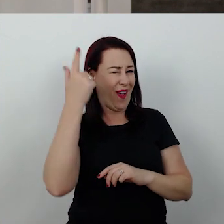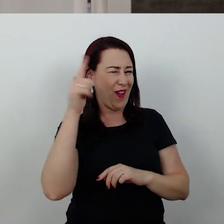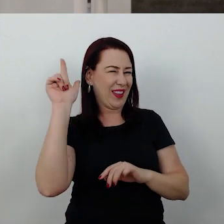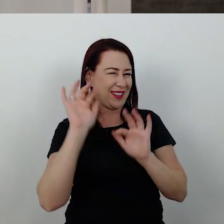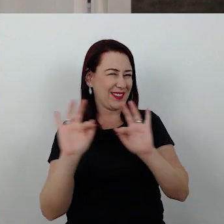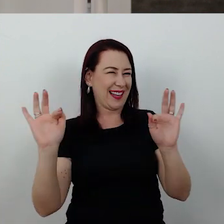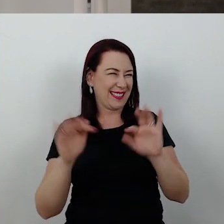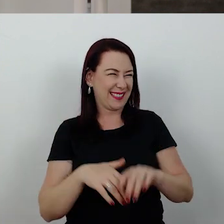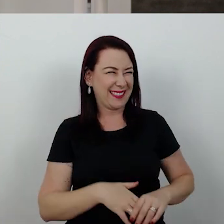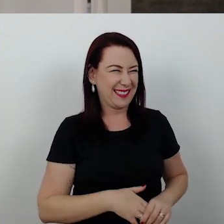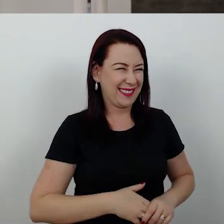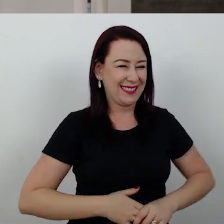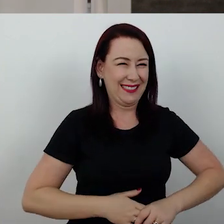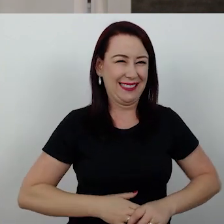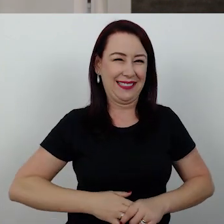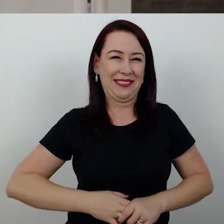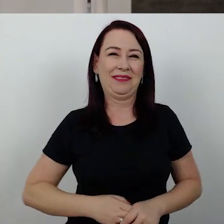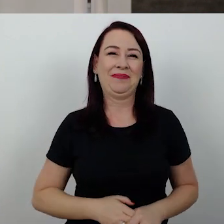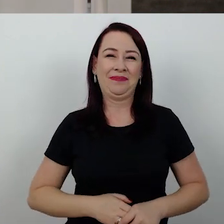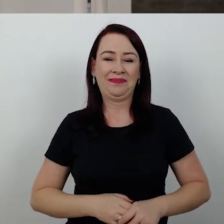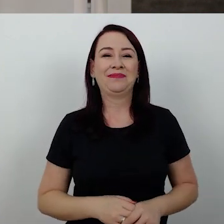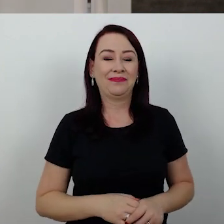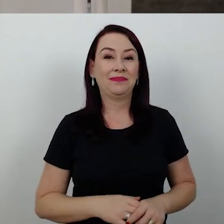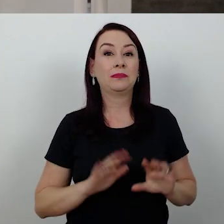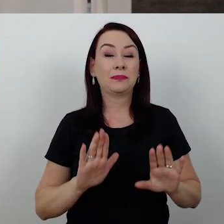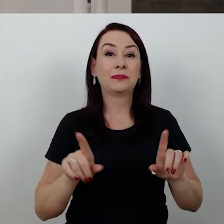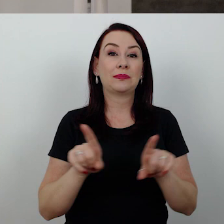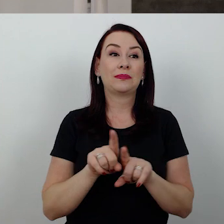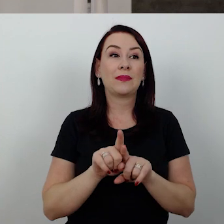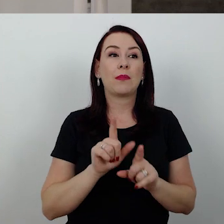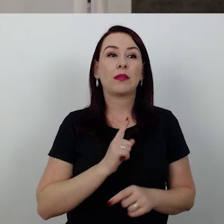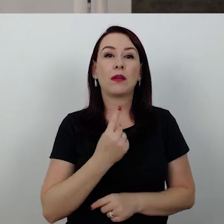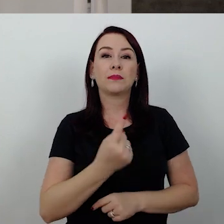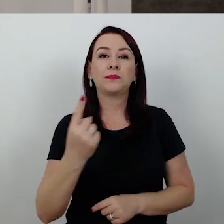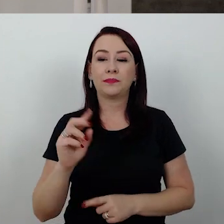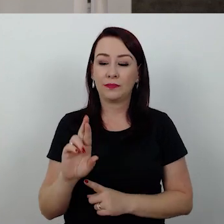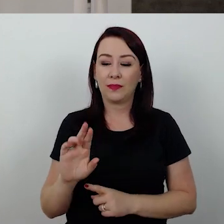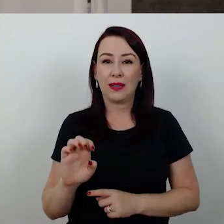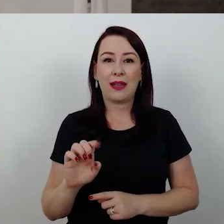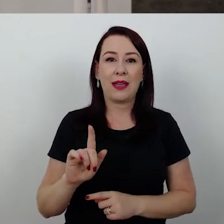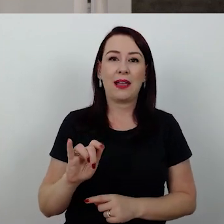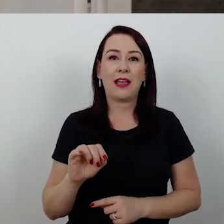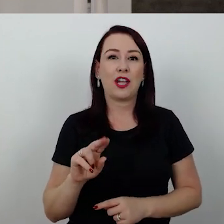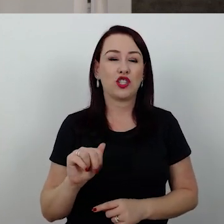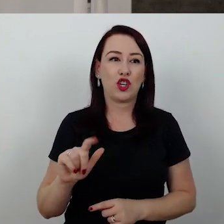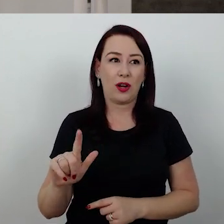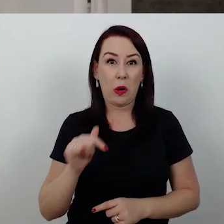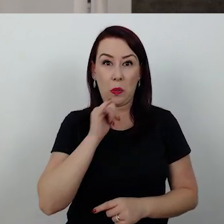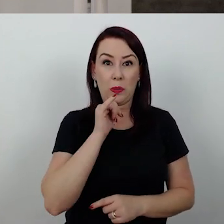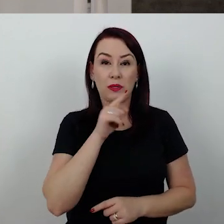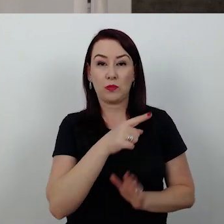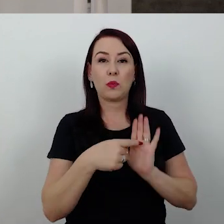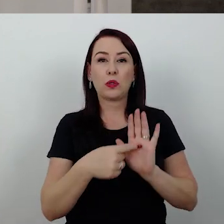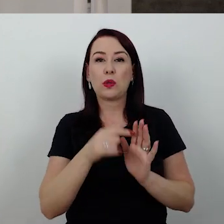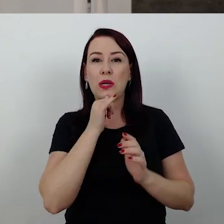vendo? É muito rápido. Uma questão importante também do efeito regional que você tocou, que não é uma coisa que impactou só a cidade